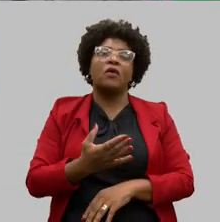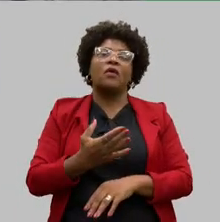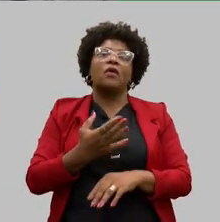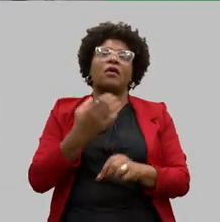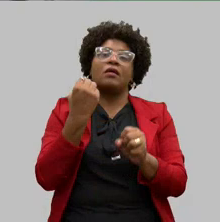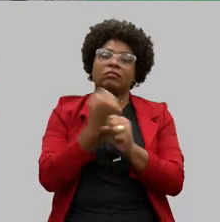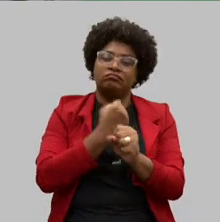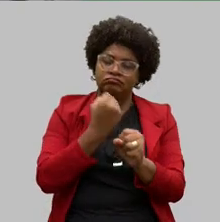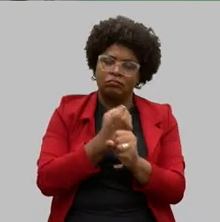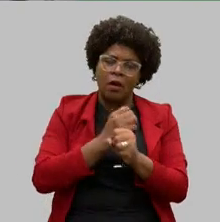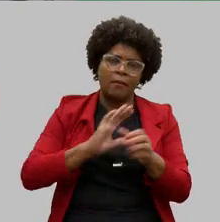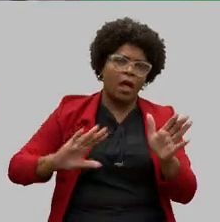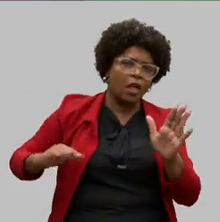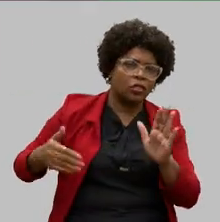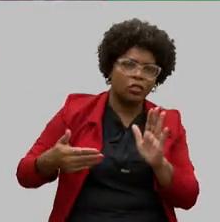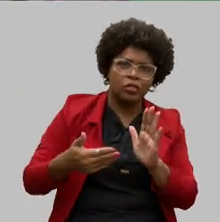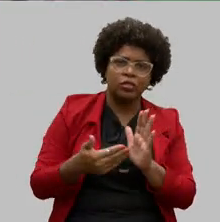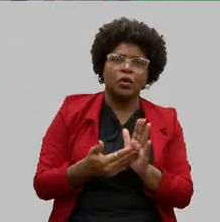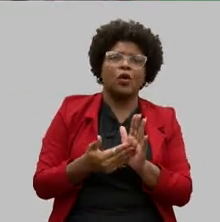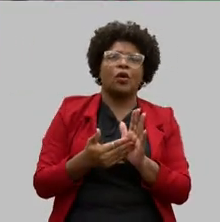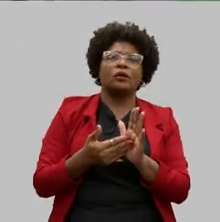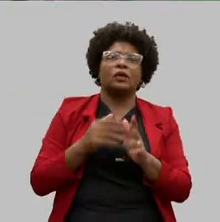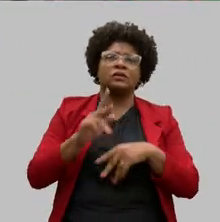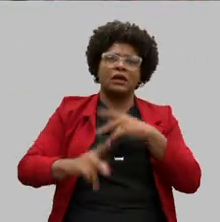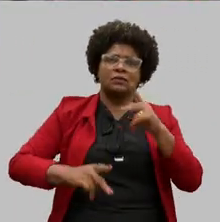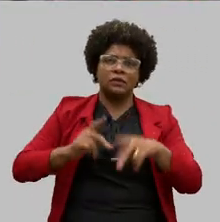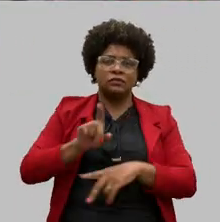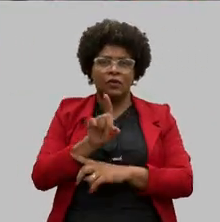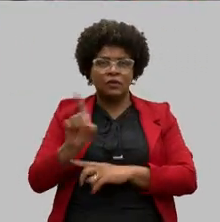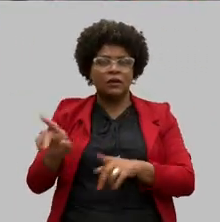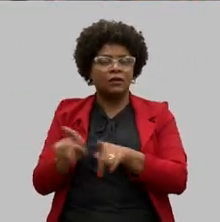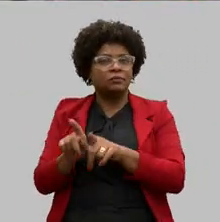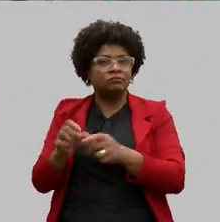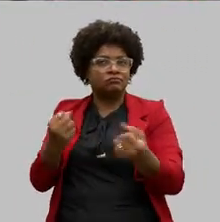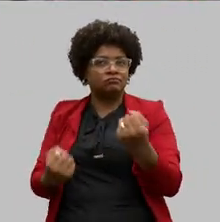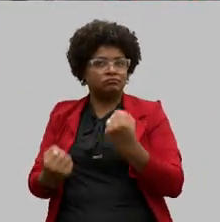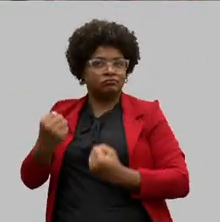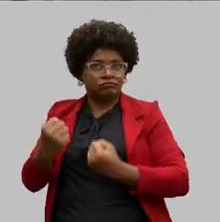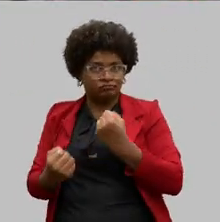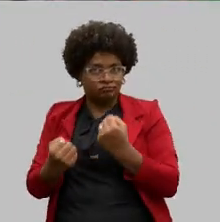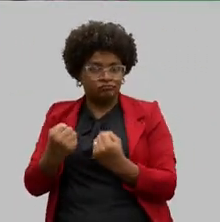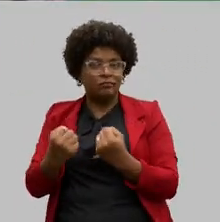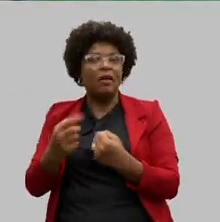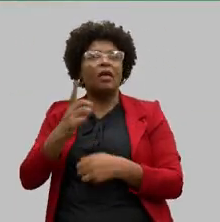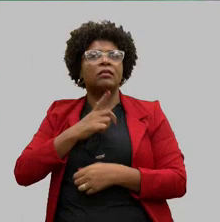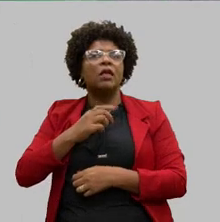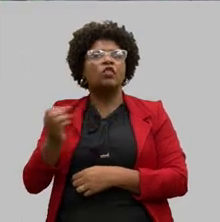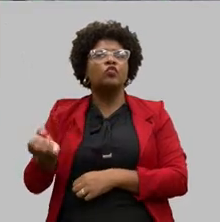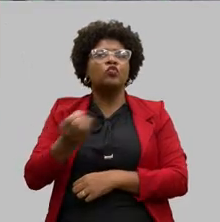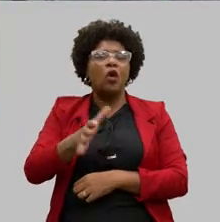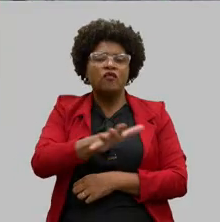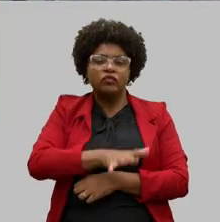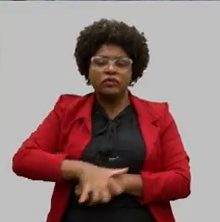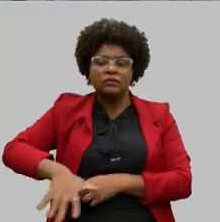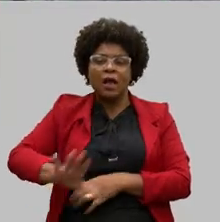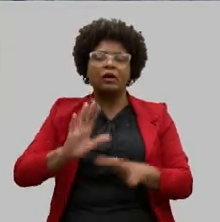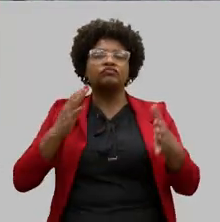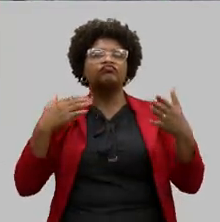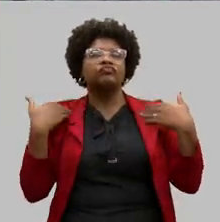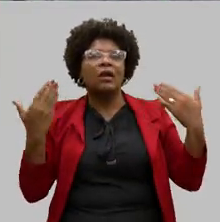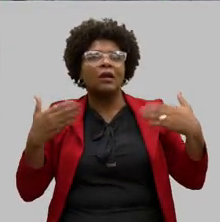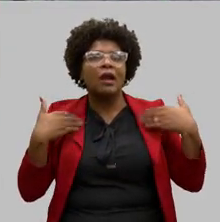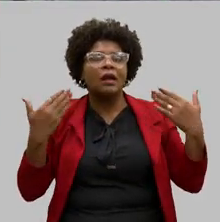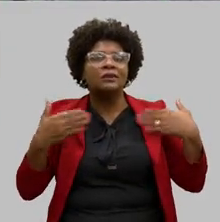beneficiarão a circulação de pedestres e veículos proporcionará novos espaços de lazer além de agilizar